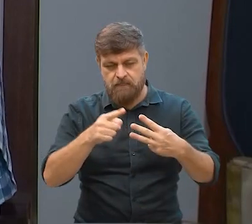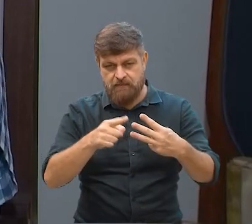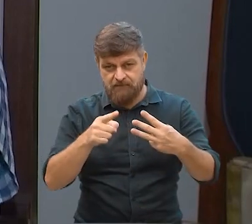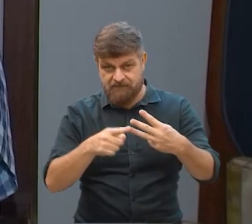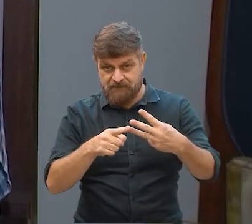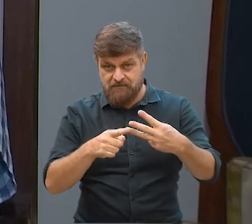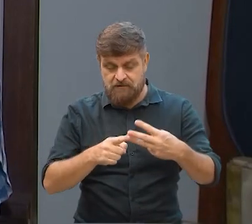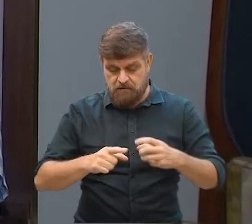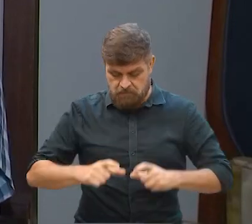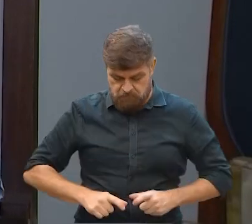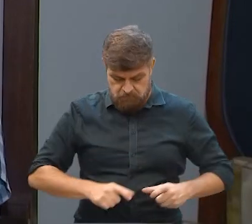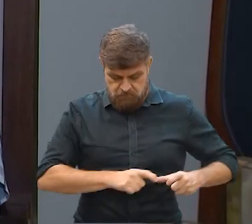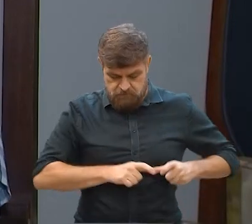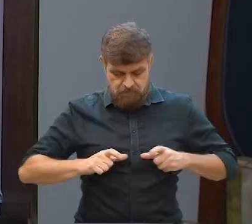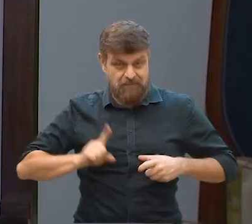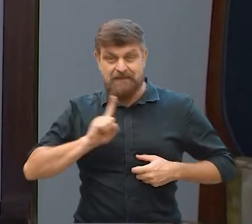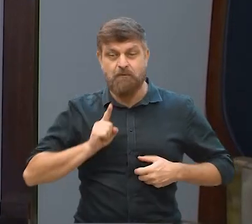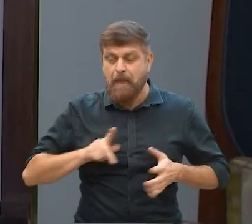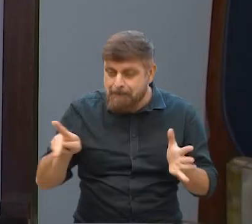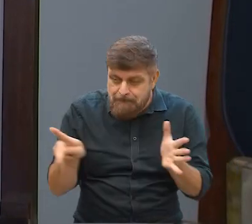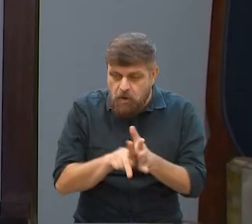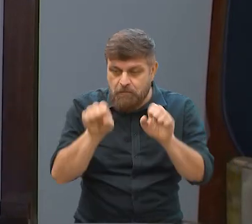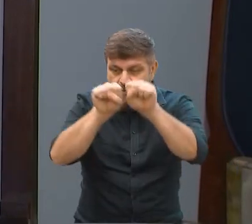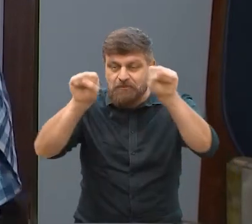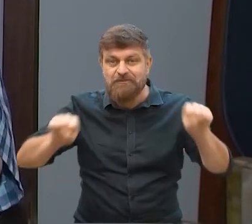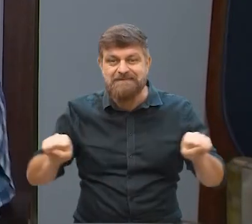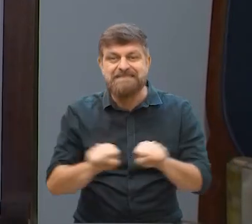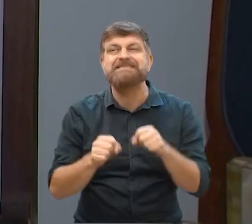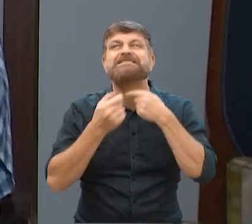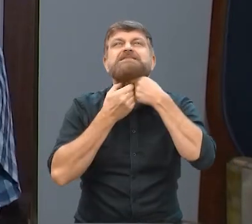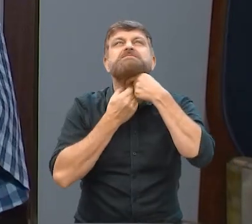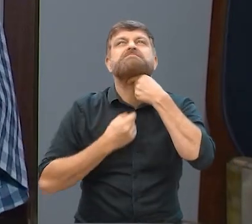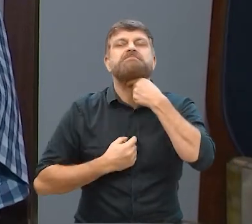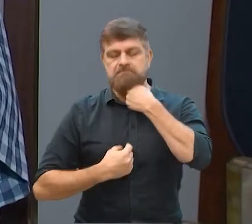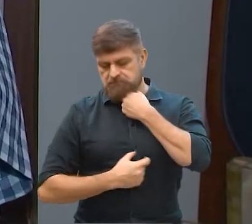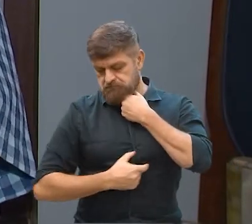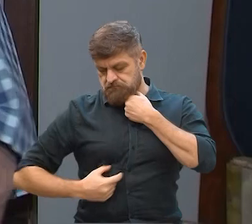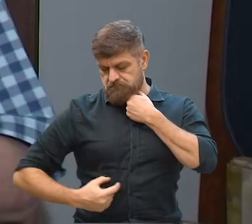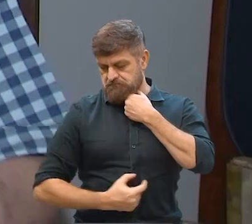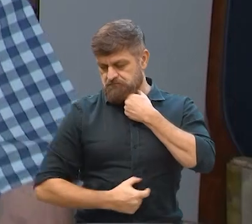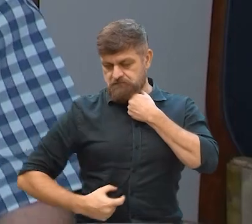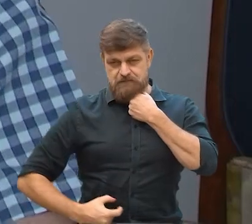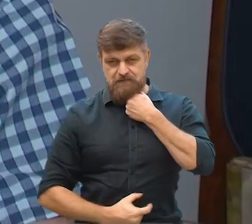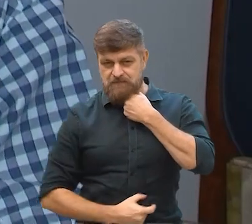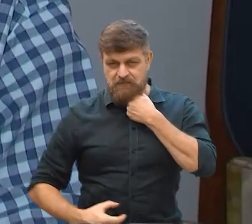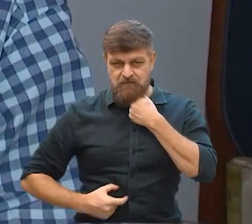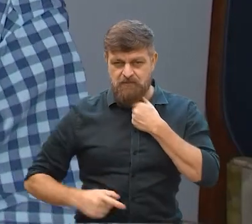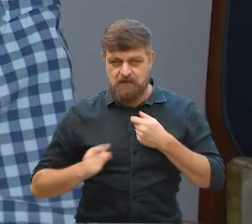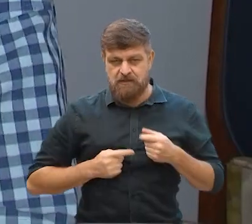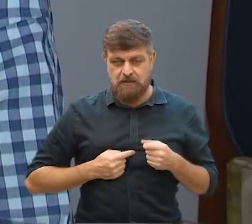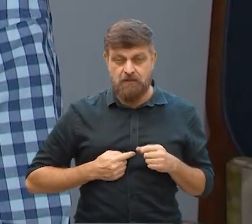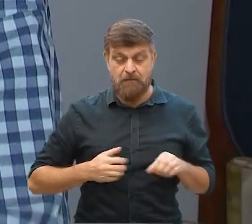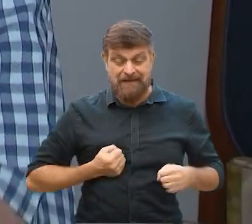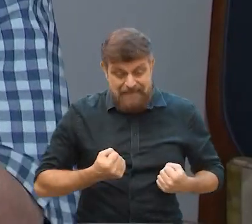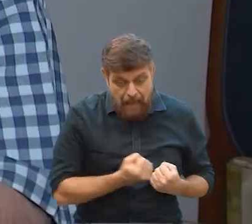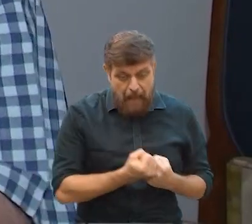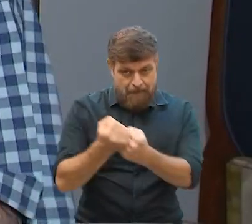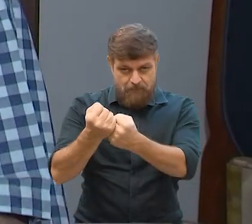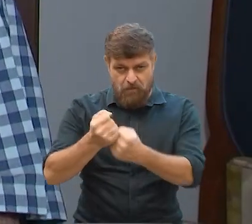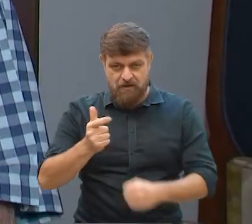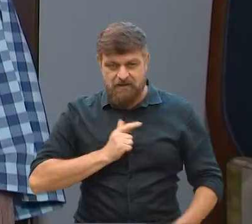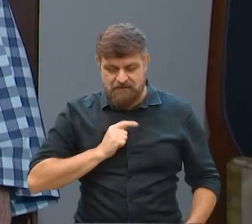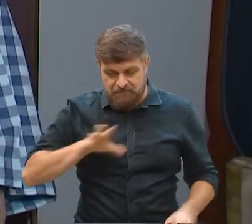3 outros órgãos que não são propriamente do aparelho digestivo, não compõem aquilo que nós chamamos